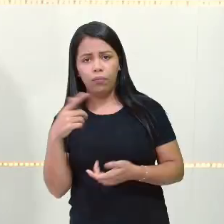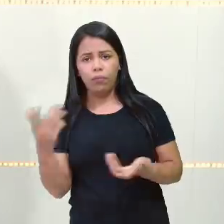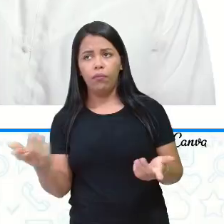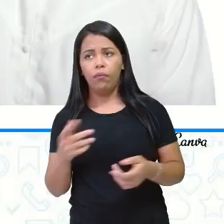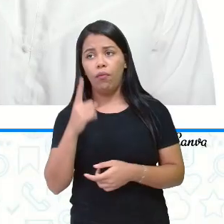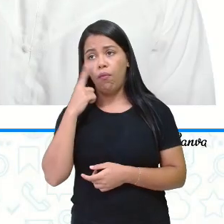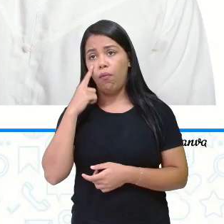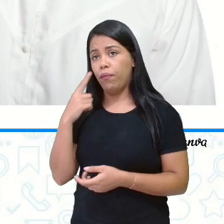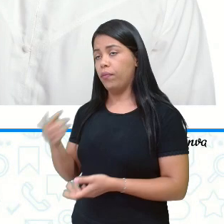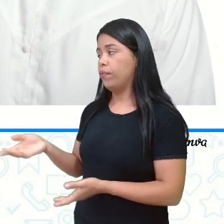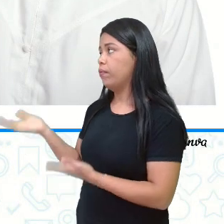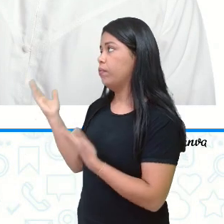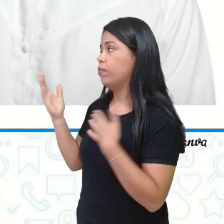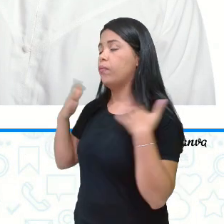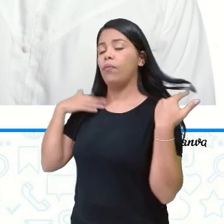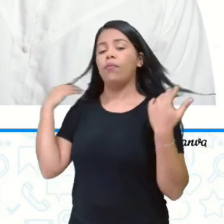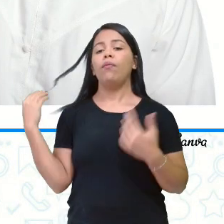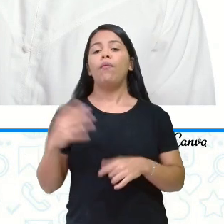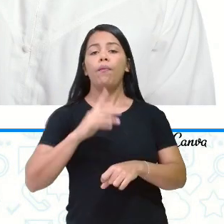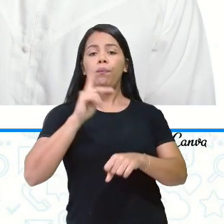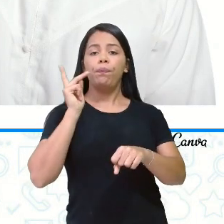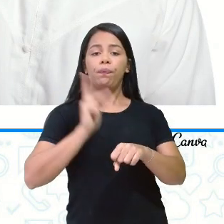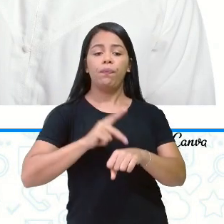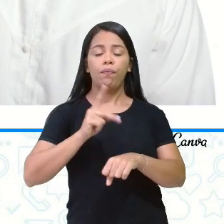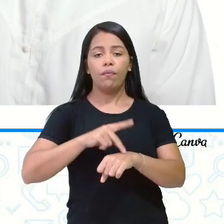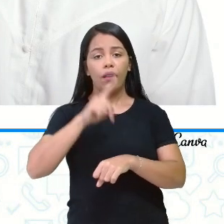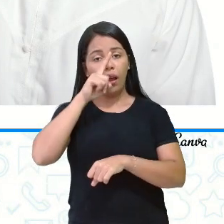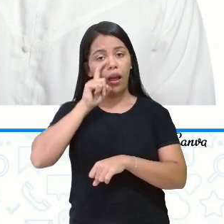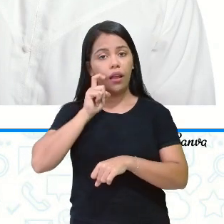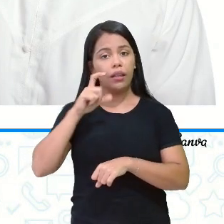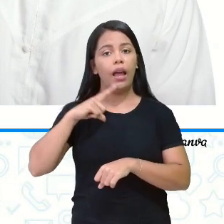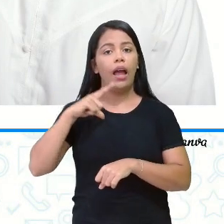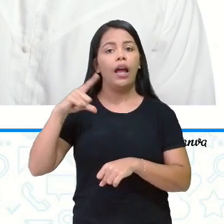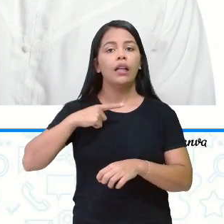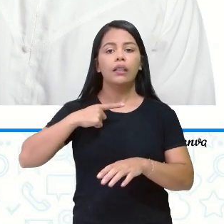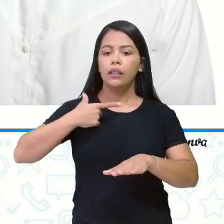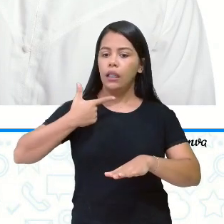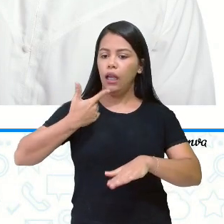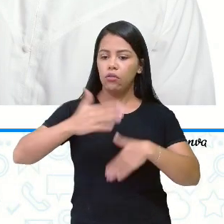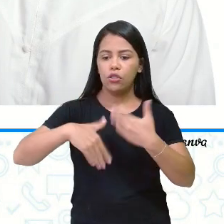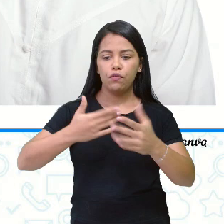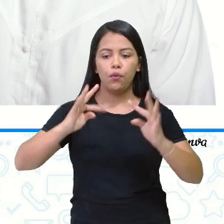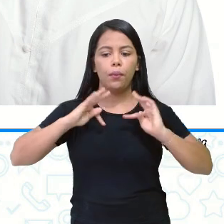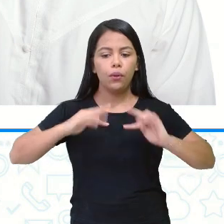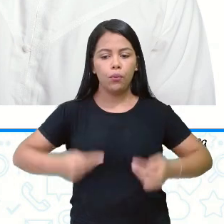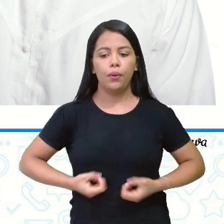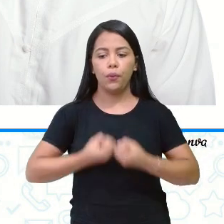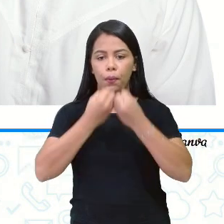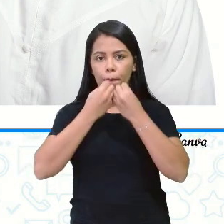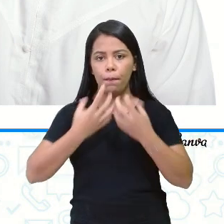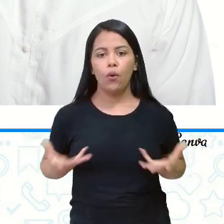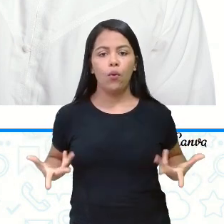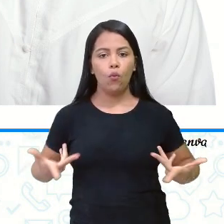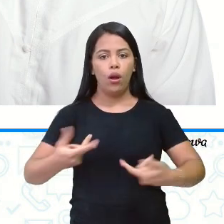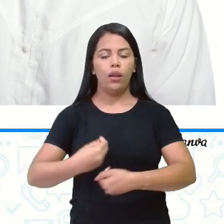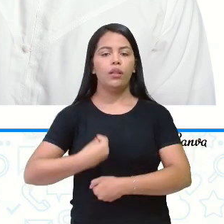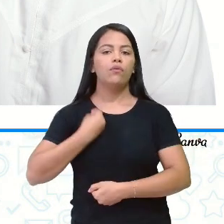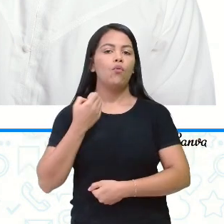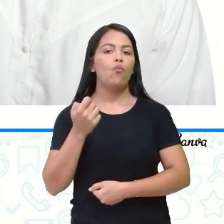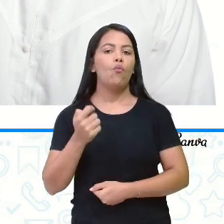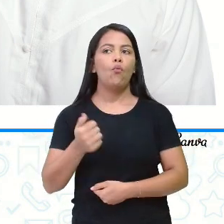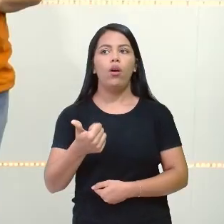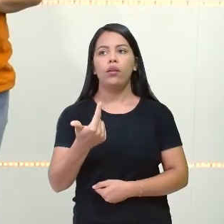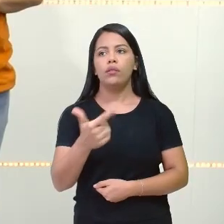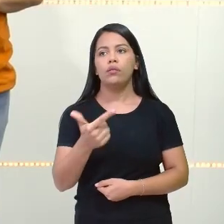aí. O país possui alto índice de desenvolvimento humano e qualidade de vida. Quase não tem